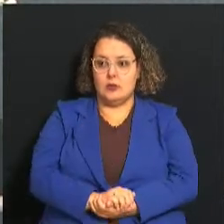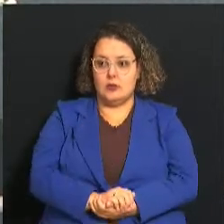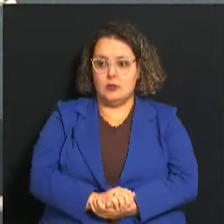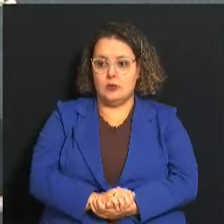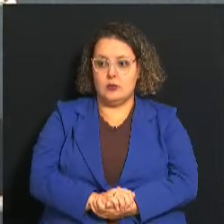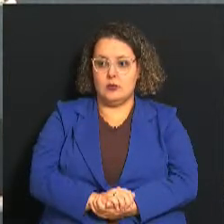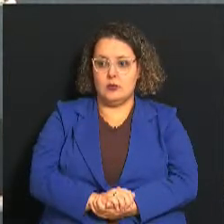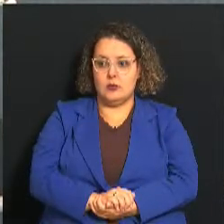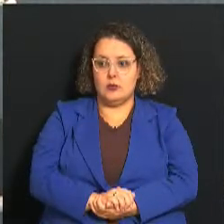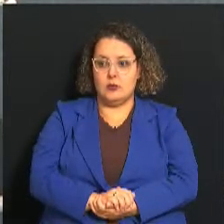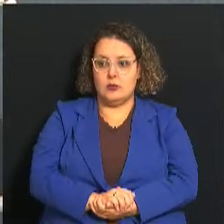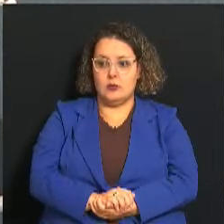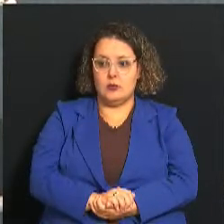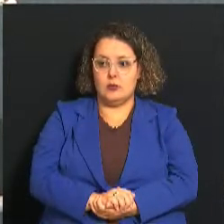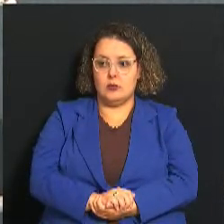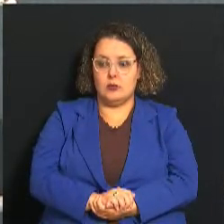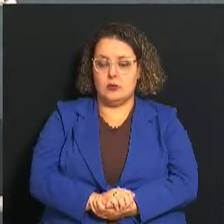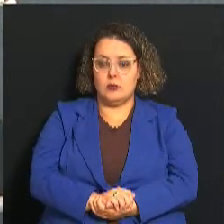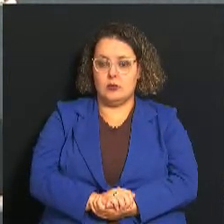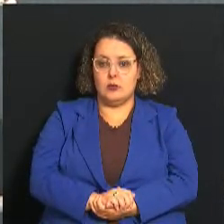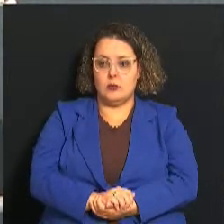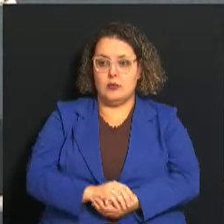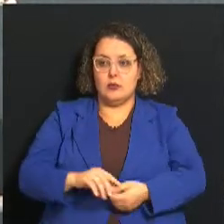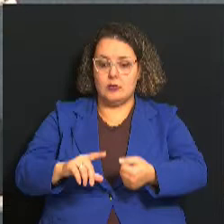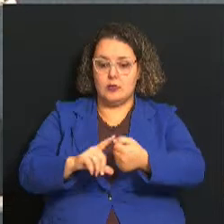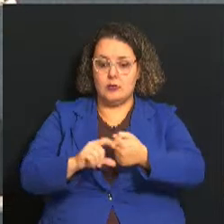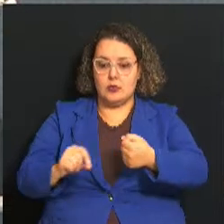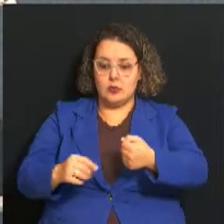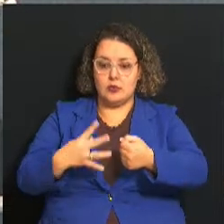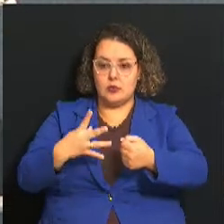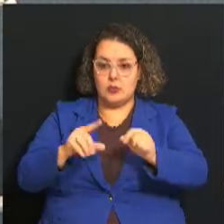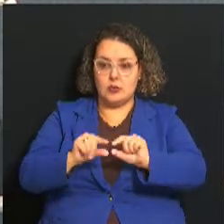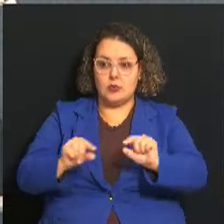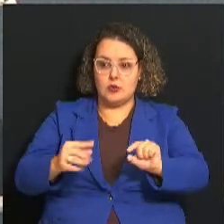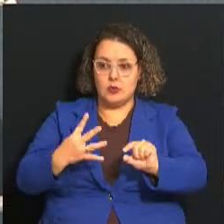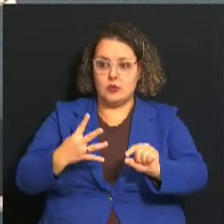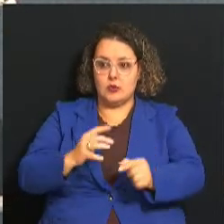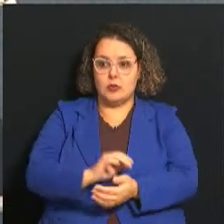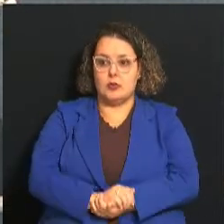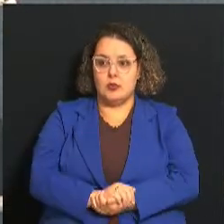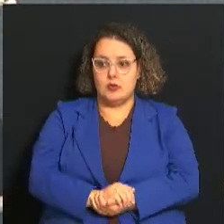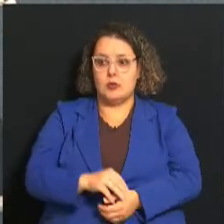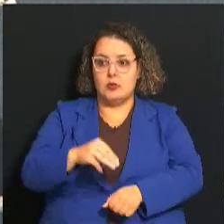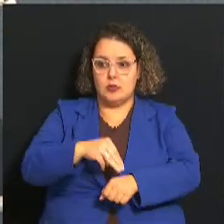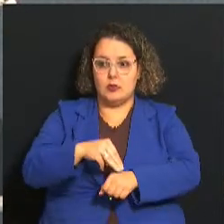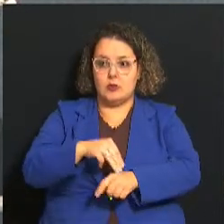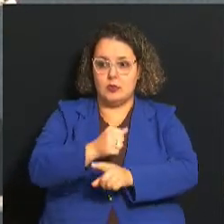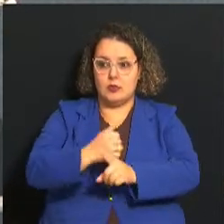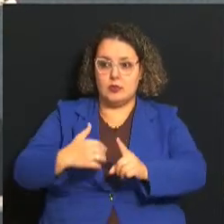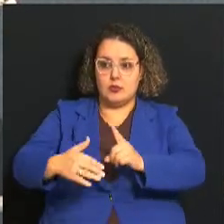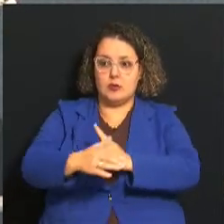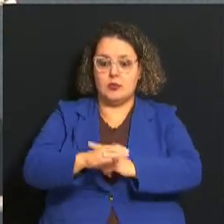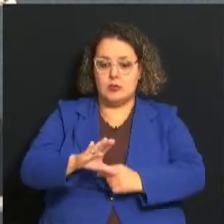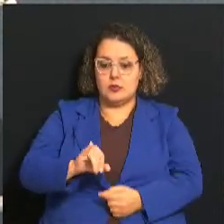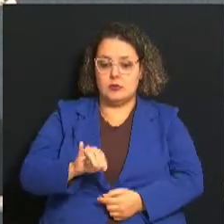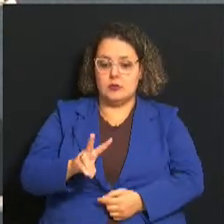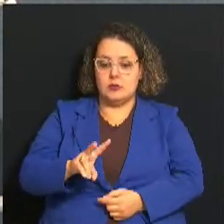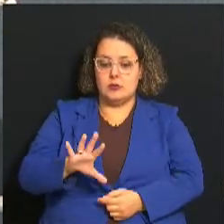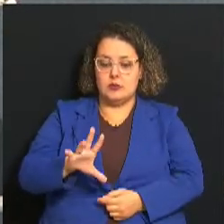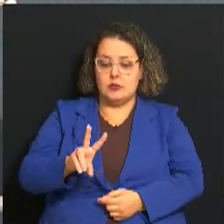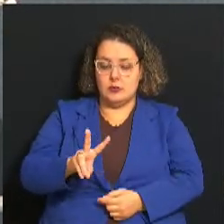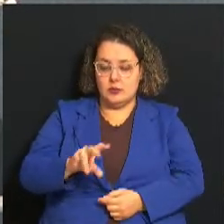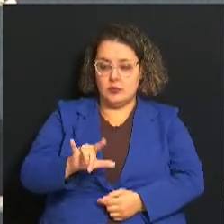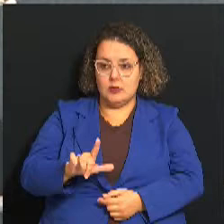no item 4 do artigo 4, diz que os membros da sociedade civil envolvidos com o objetivo da frente parlamentar na condição de